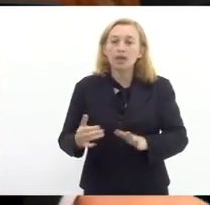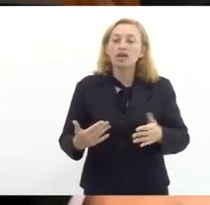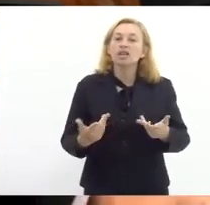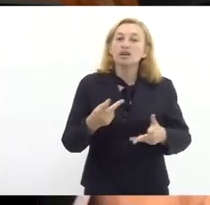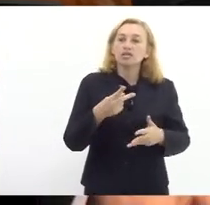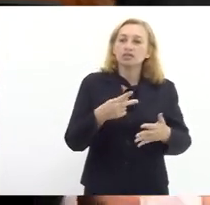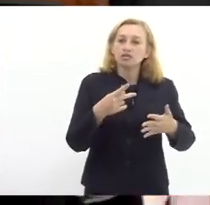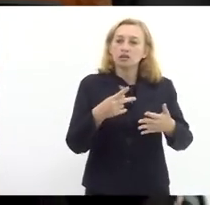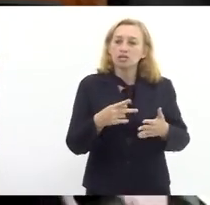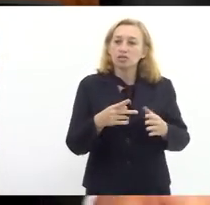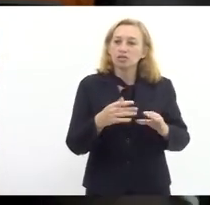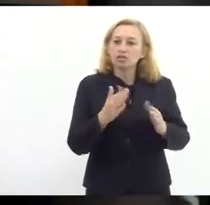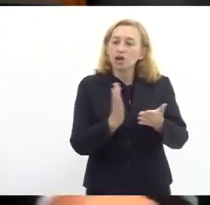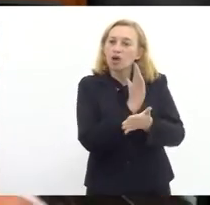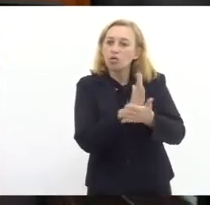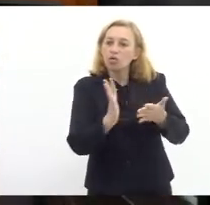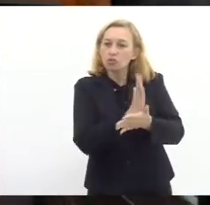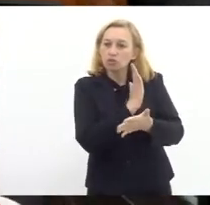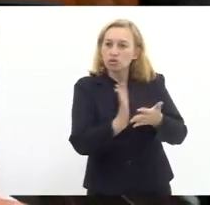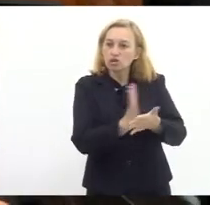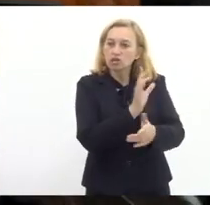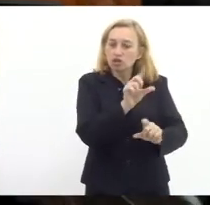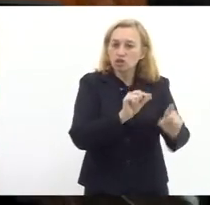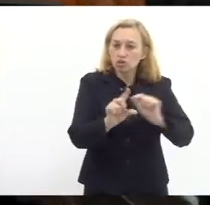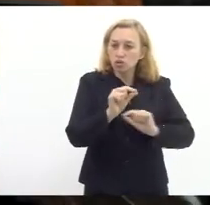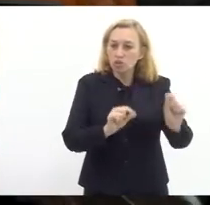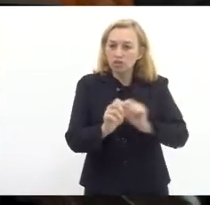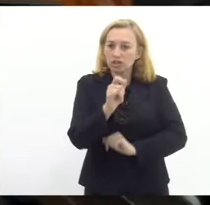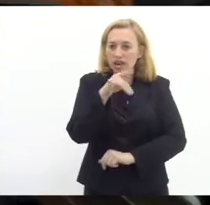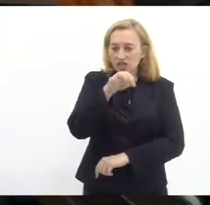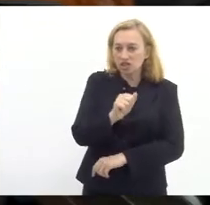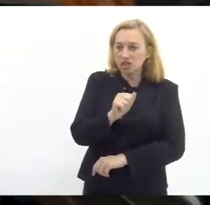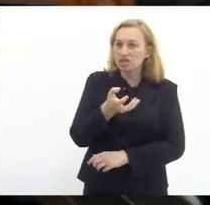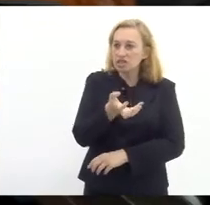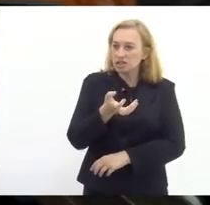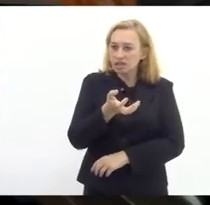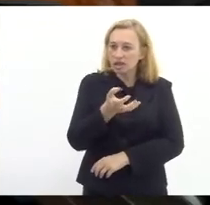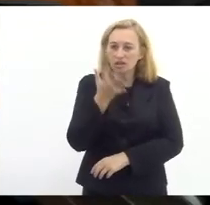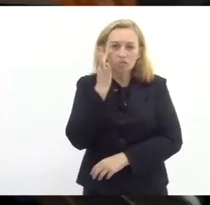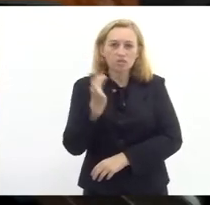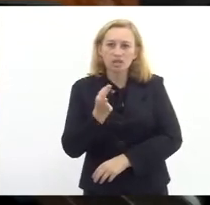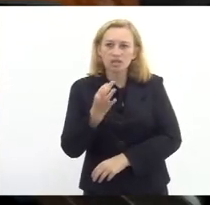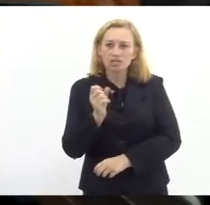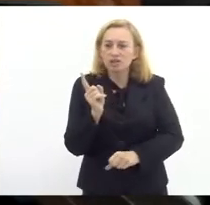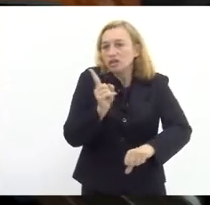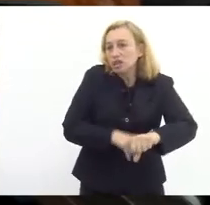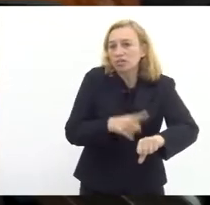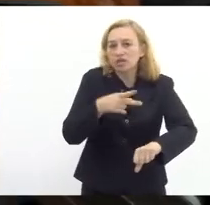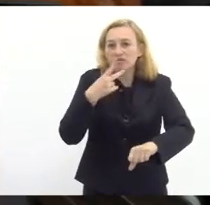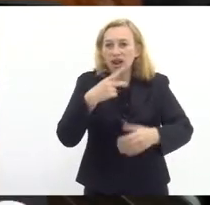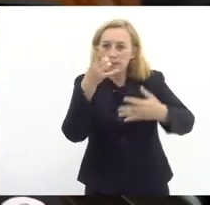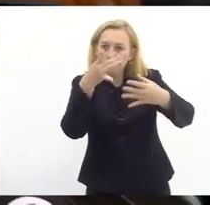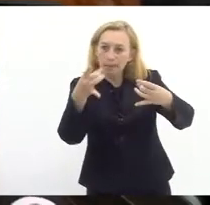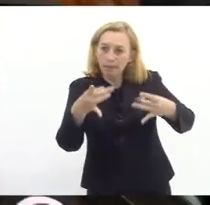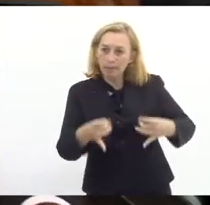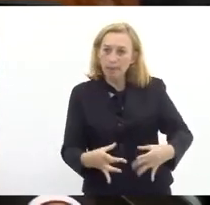trouxe algumas decisões relevantes aqui da agência, se os senhores quiserem. Eu não sei se eu vou ter tempo de falar sobre todos